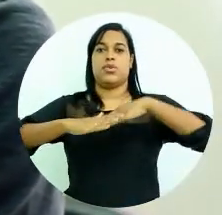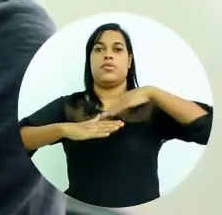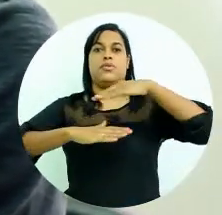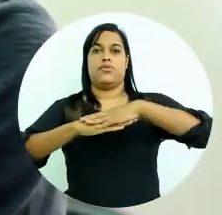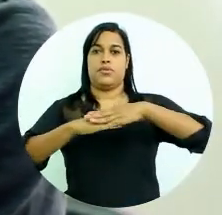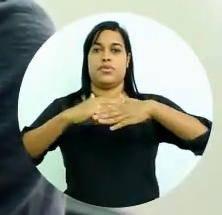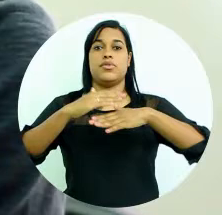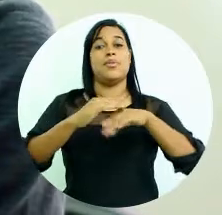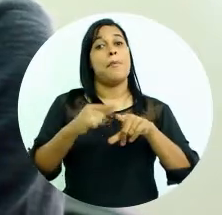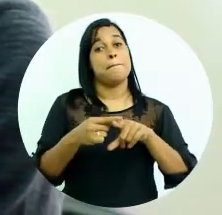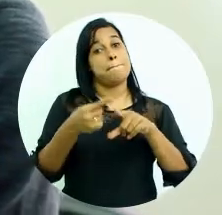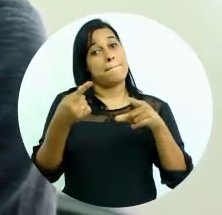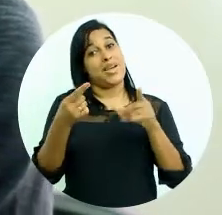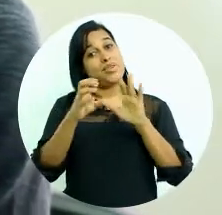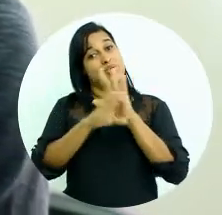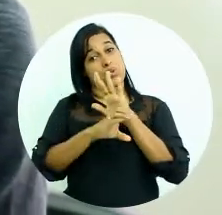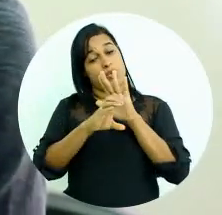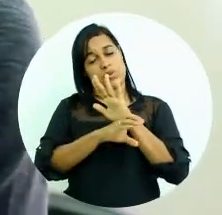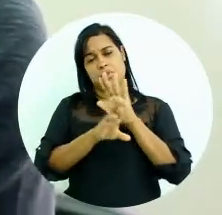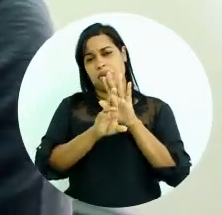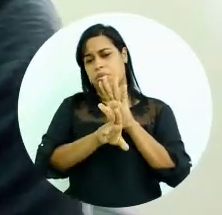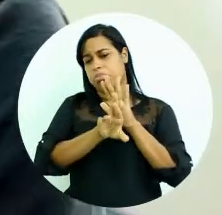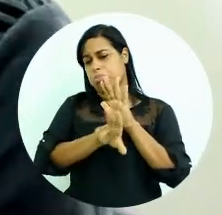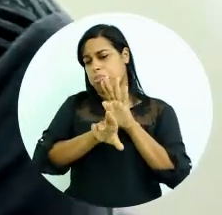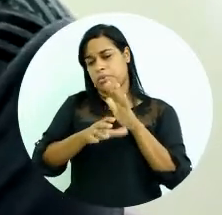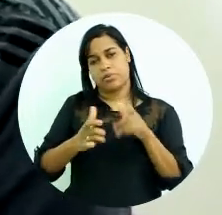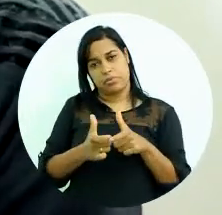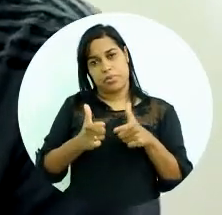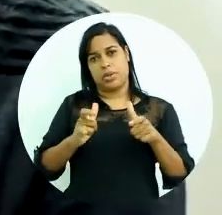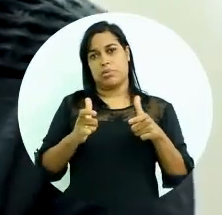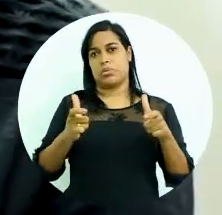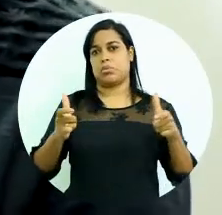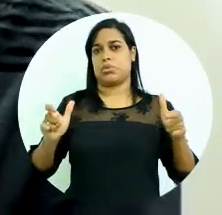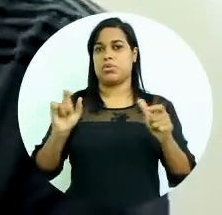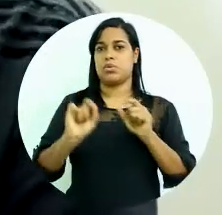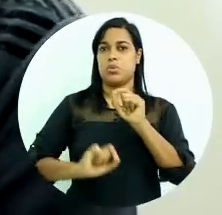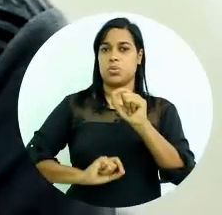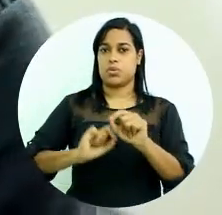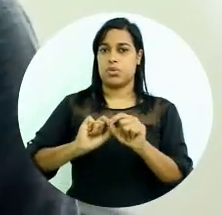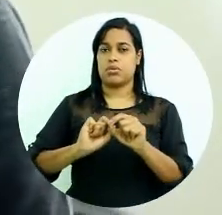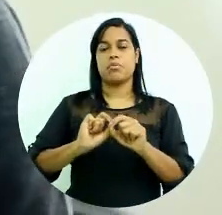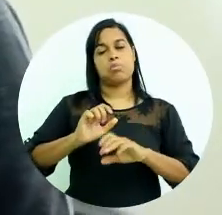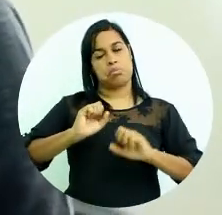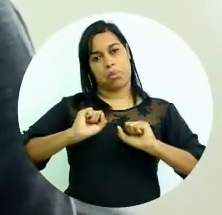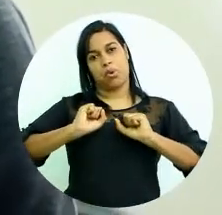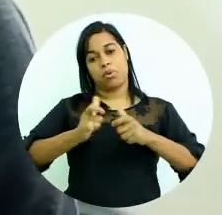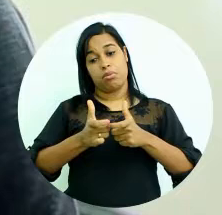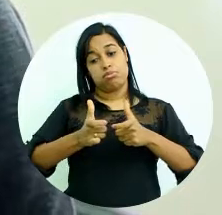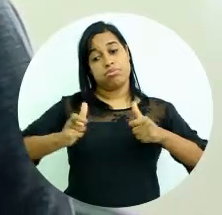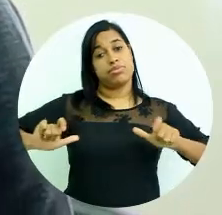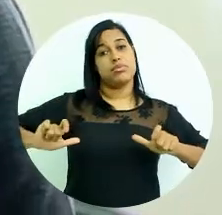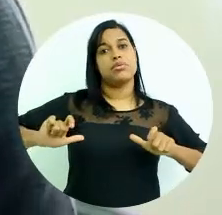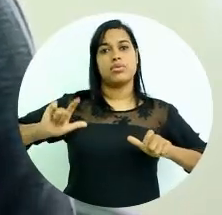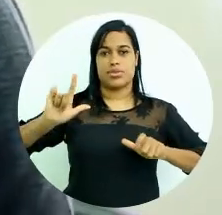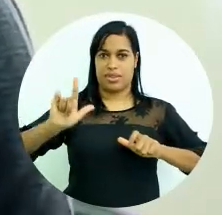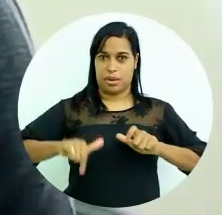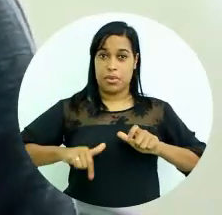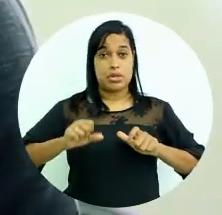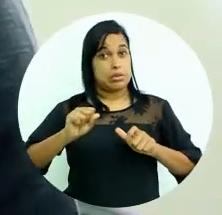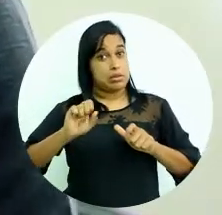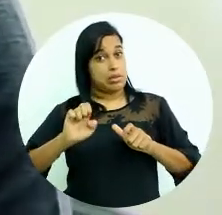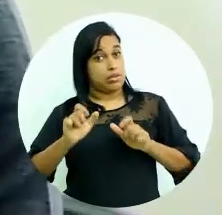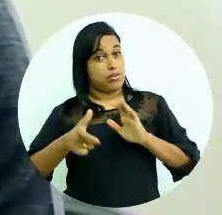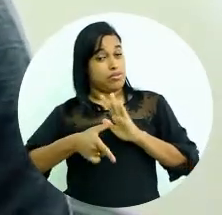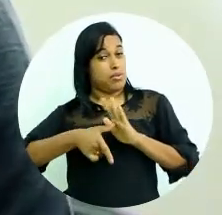relação profissional. No entanto, o conceito ele é um pouco mais amplo, ou pode ser um pouco mais amplo.